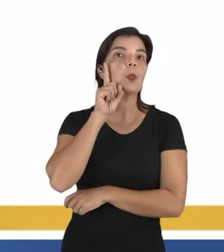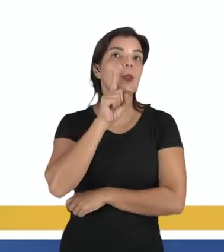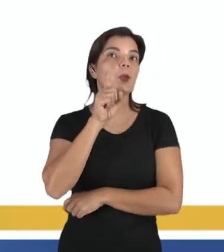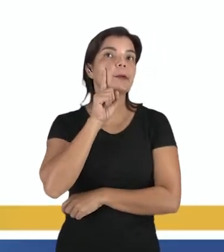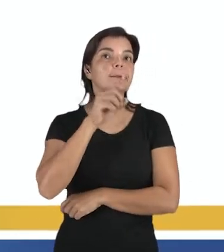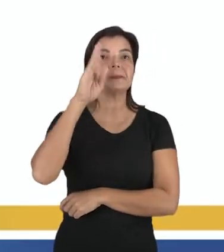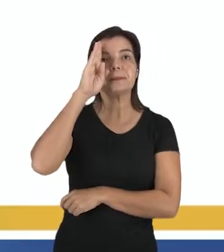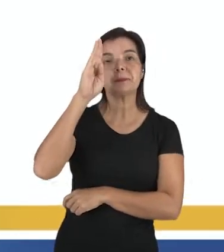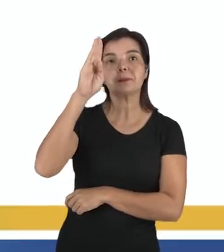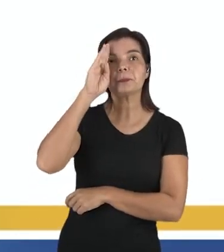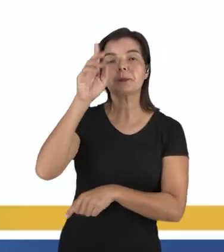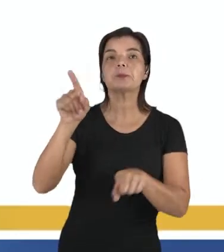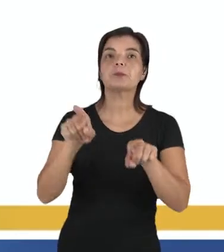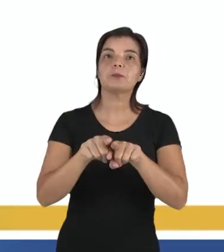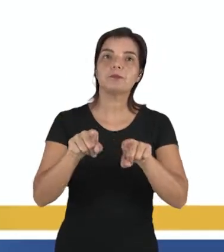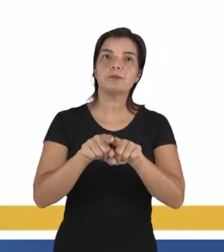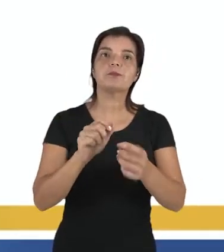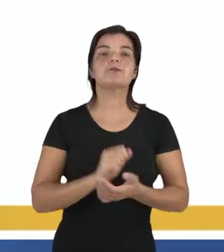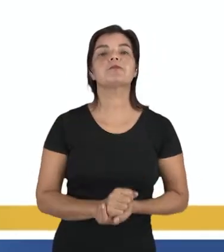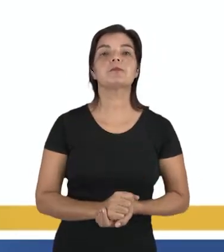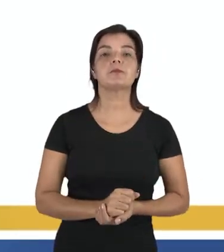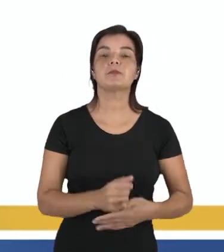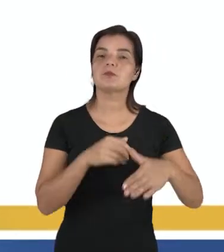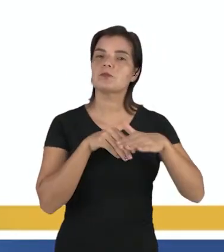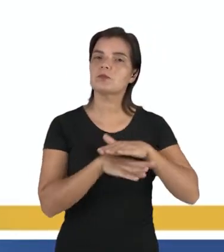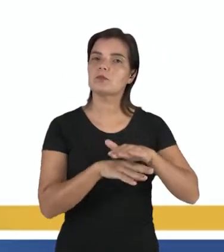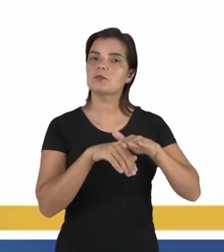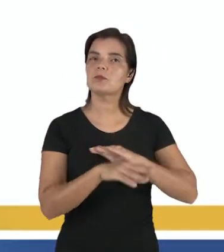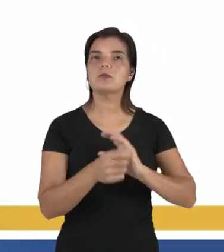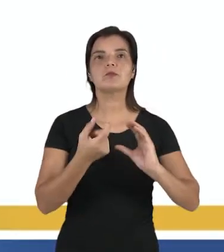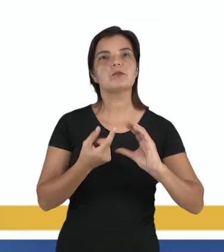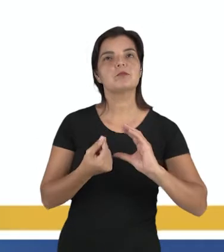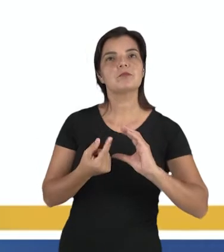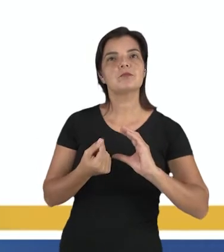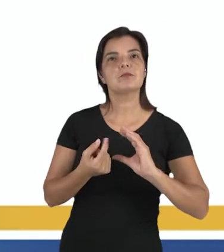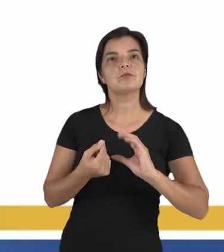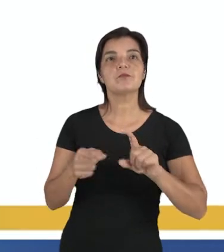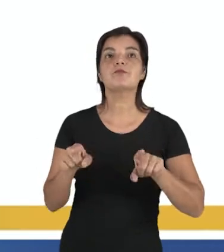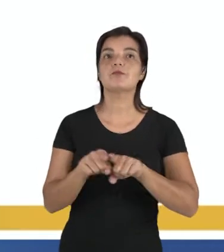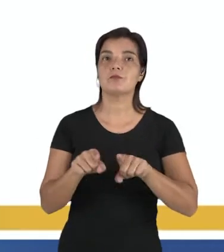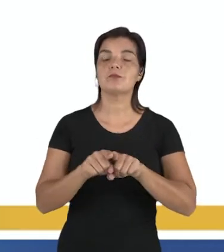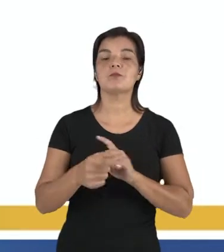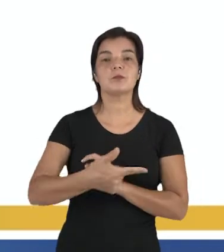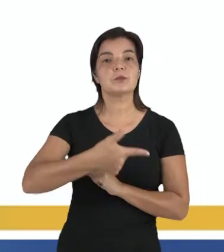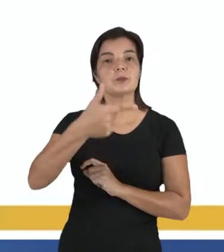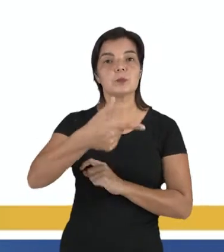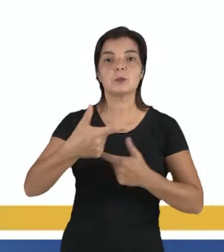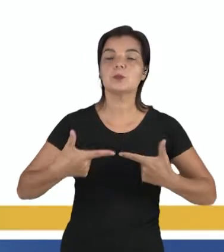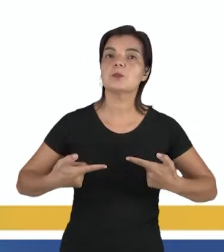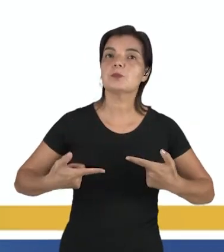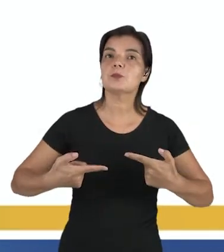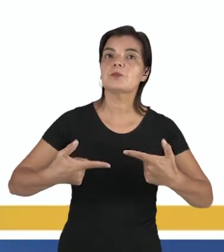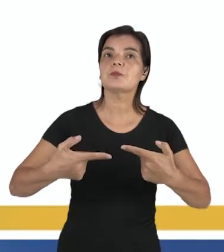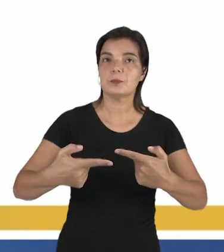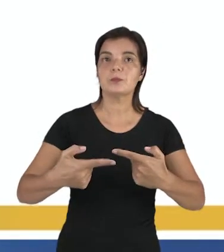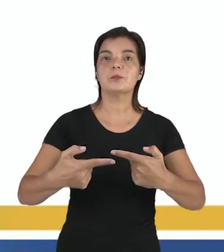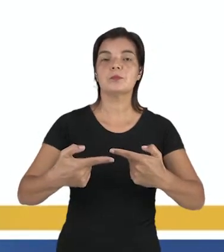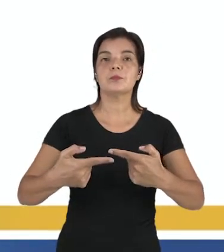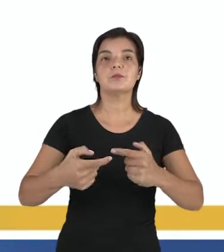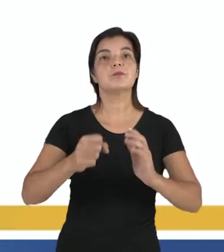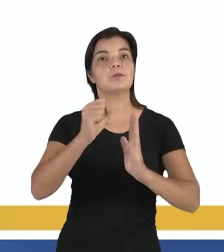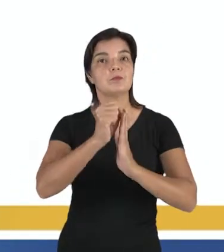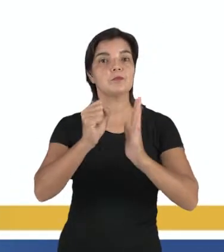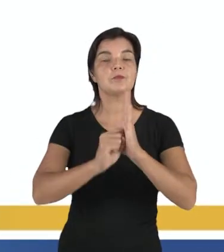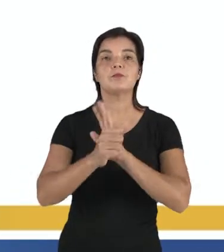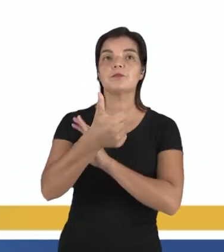economia norte-americana deve-se principalmente pela intensa acumulação de capital ocorrida na segunda metade